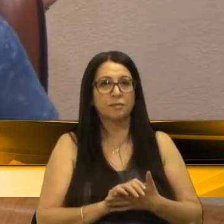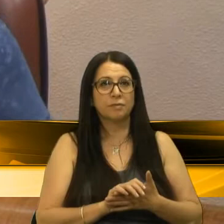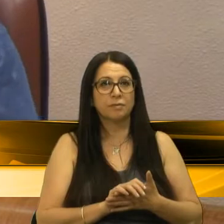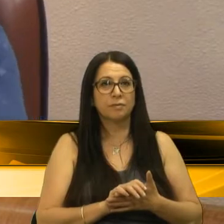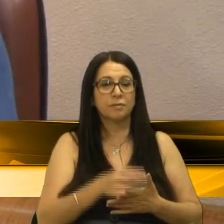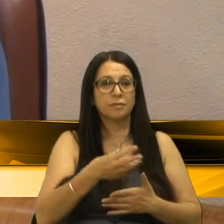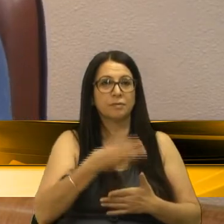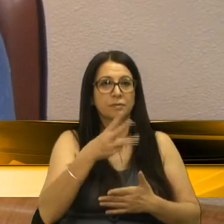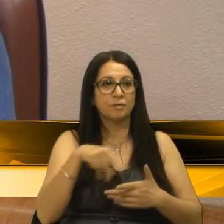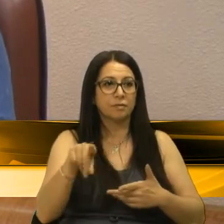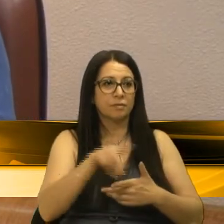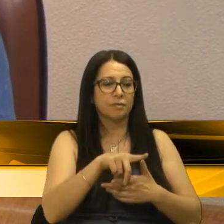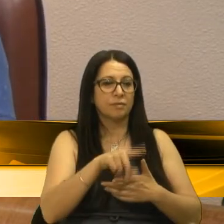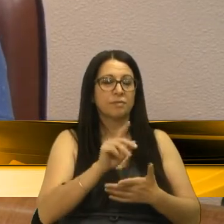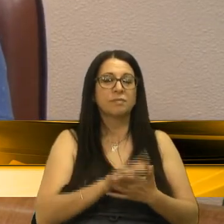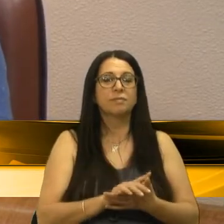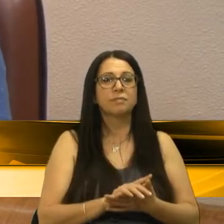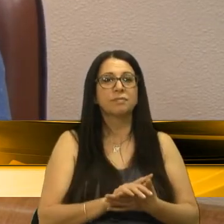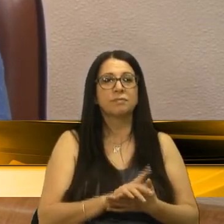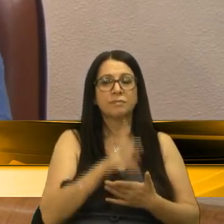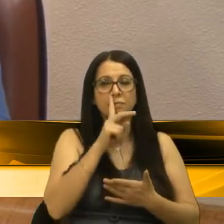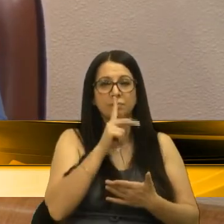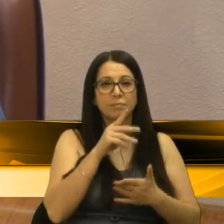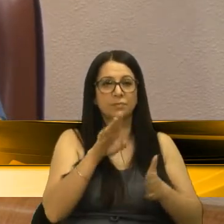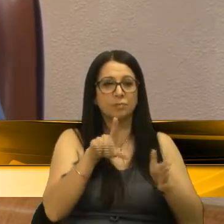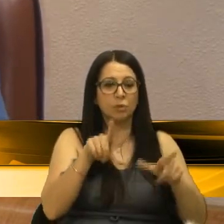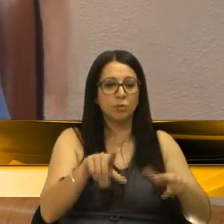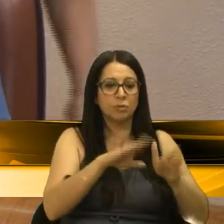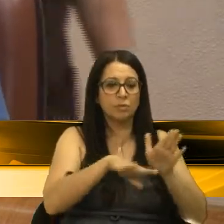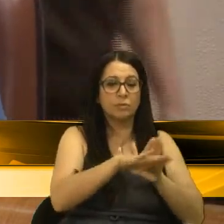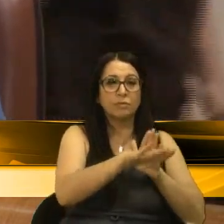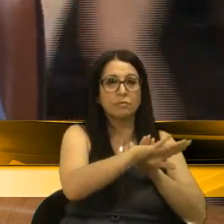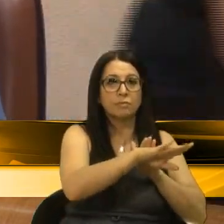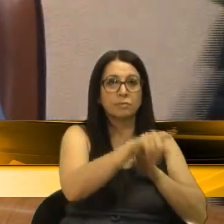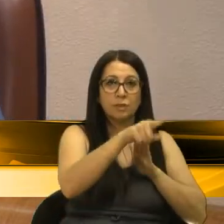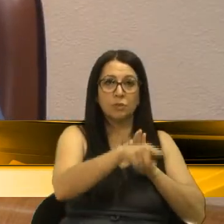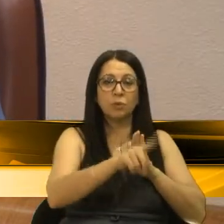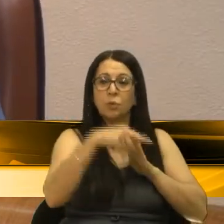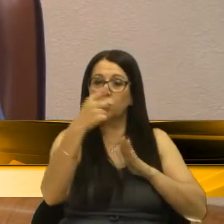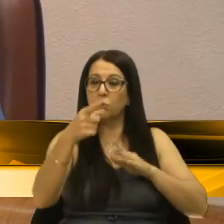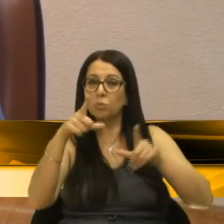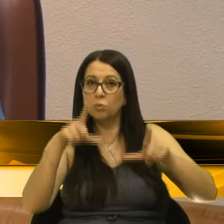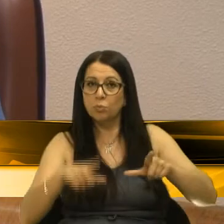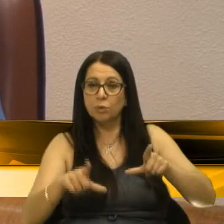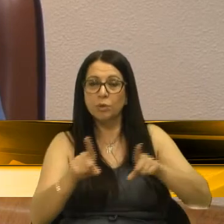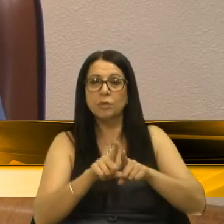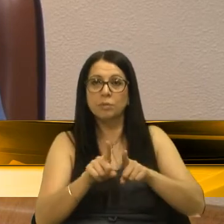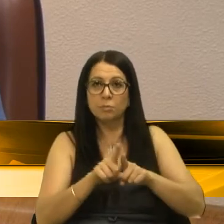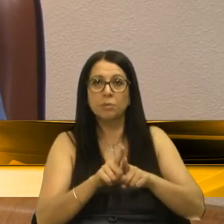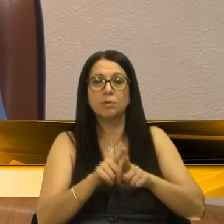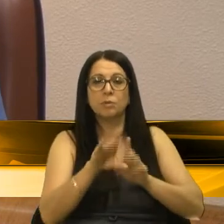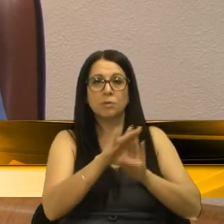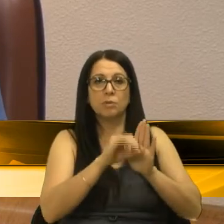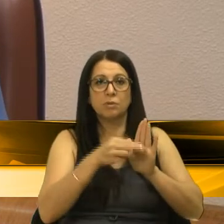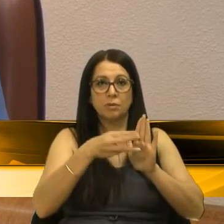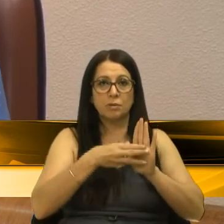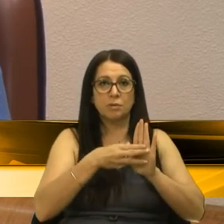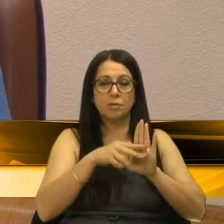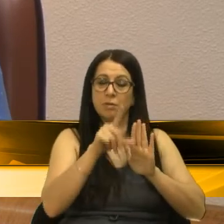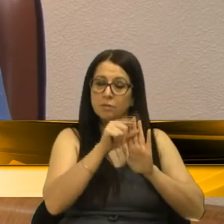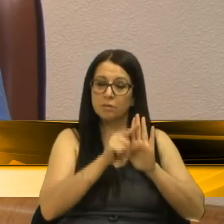terceiro, o espaço destinado ao estacionamento de veículos ou em outro imóvel, referindo no inciso segundo deste